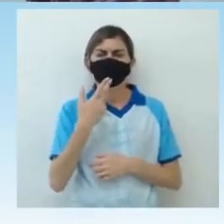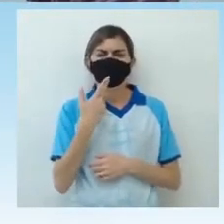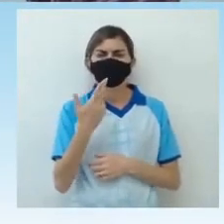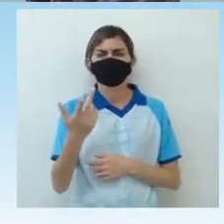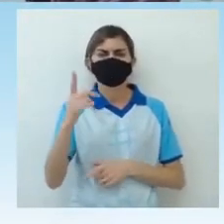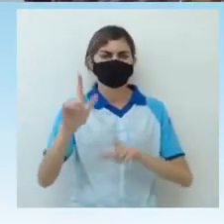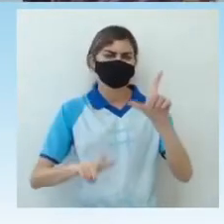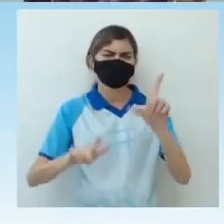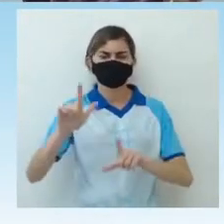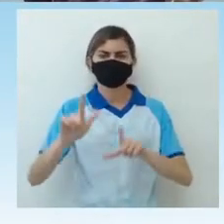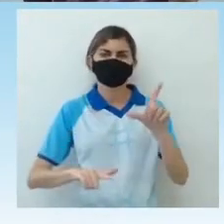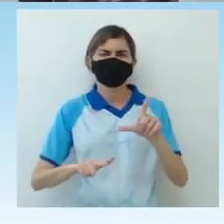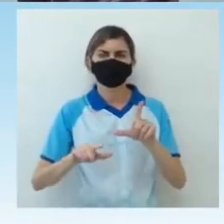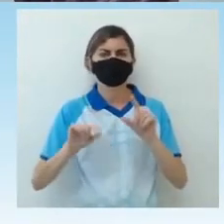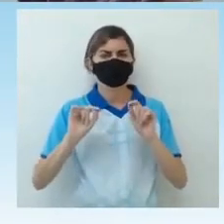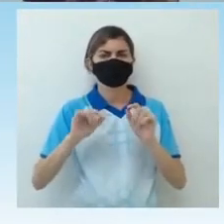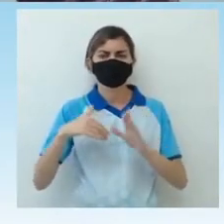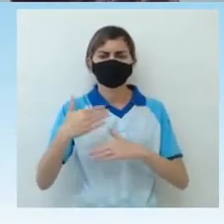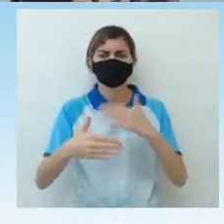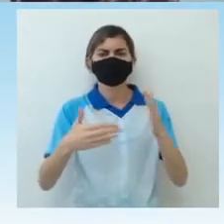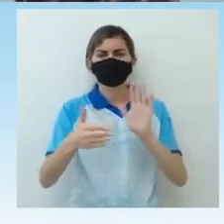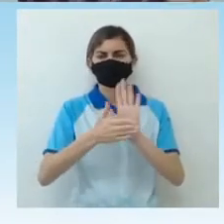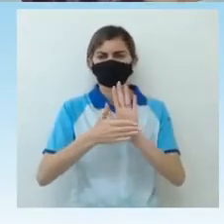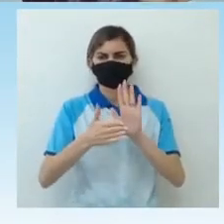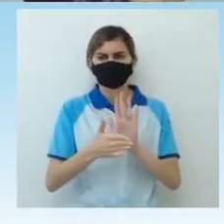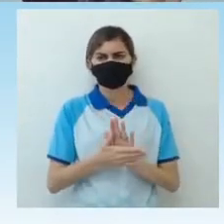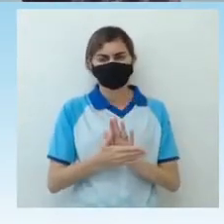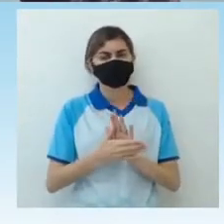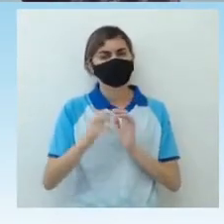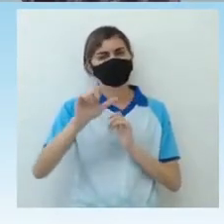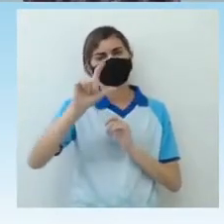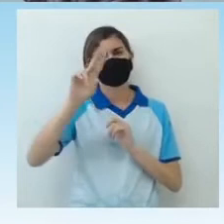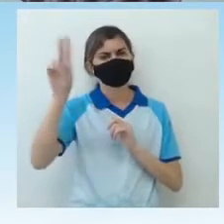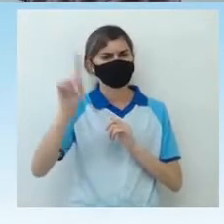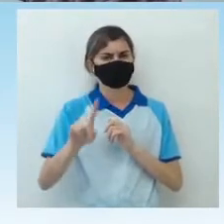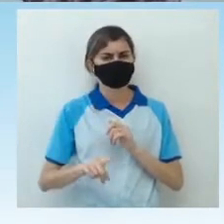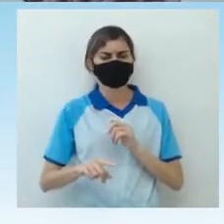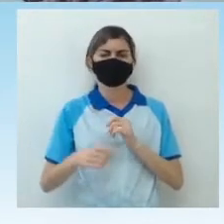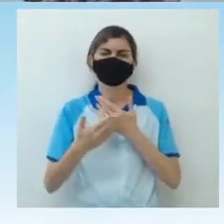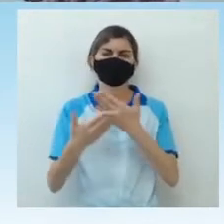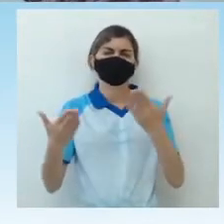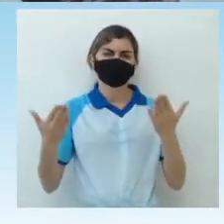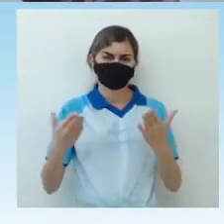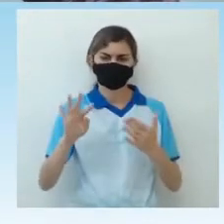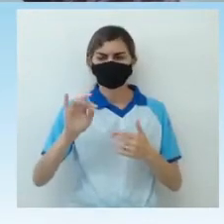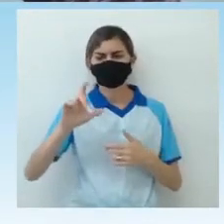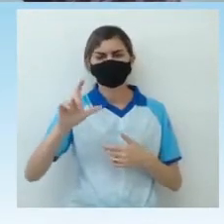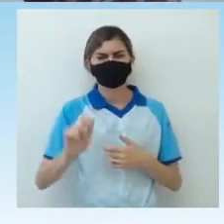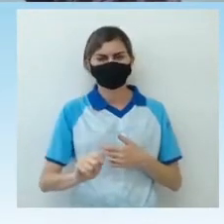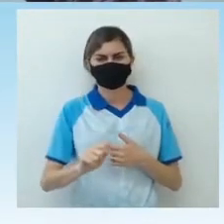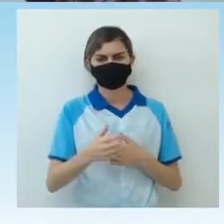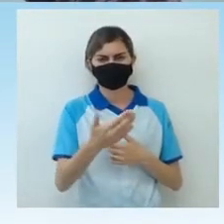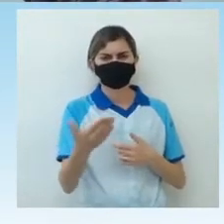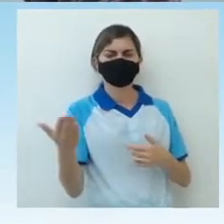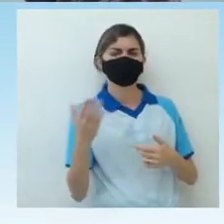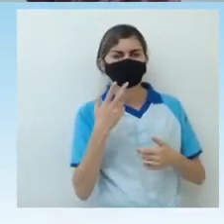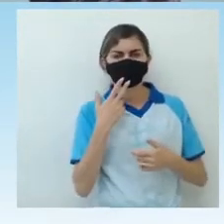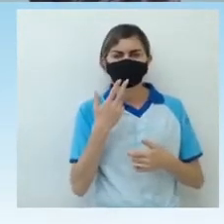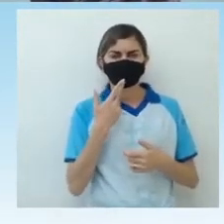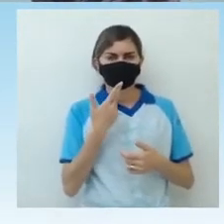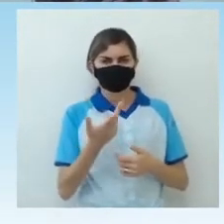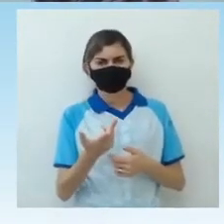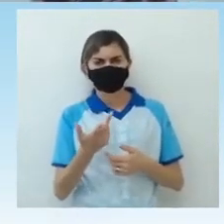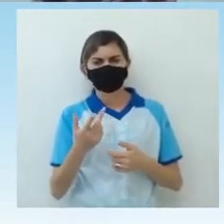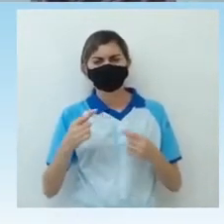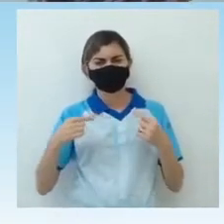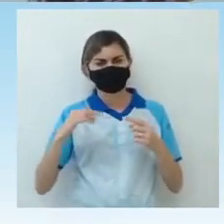da televisão, uma sequência de padrões pulsantes de luz sobre a superfície da tela. Então ele fala